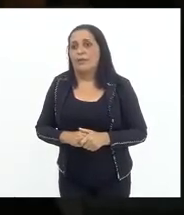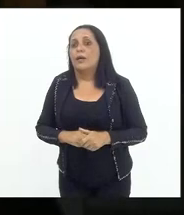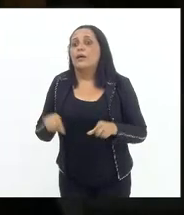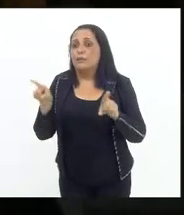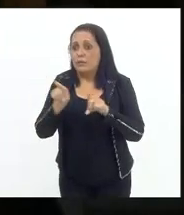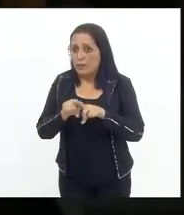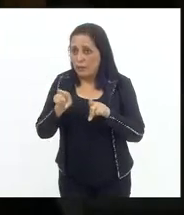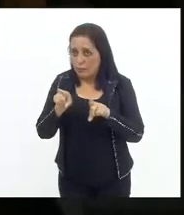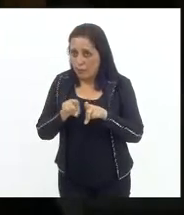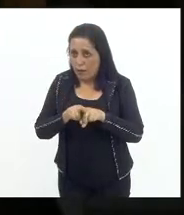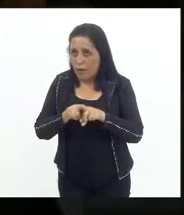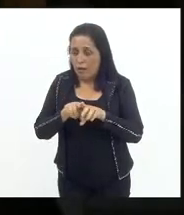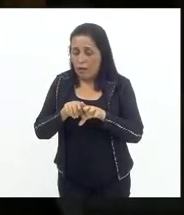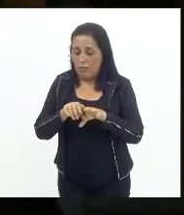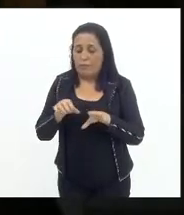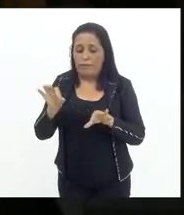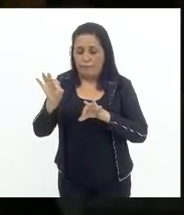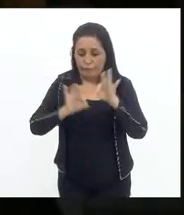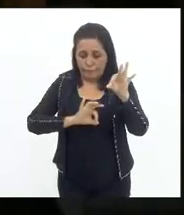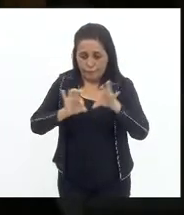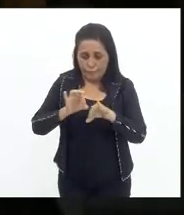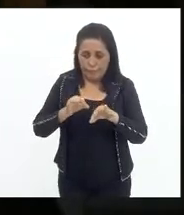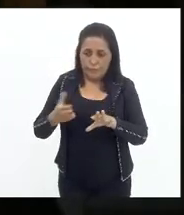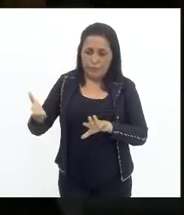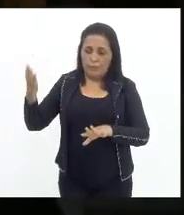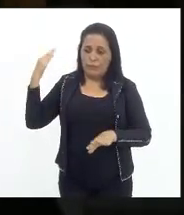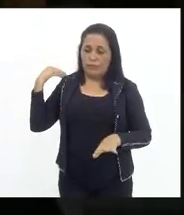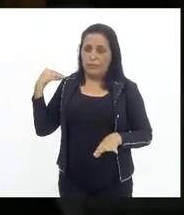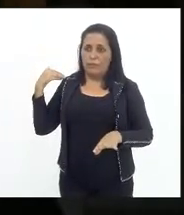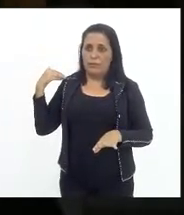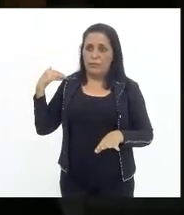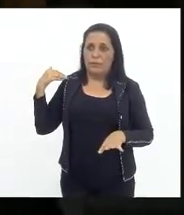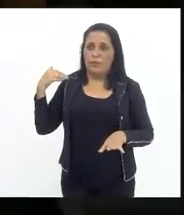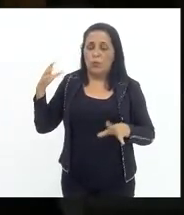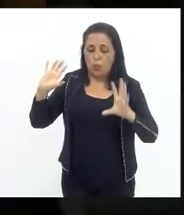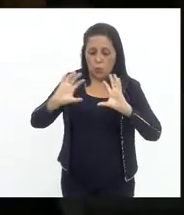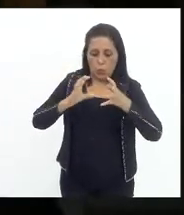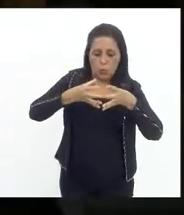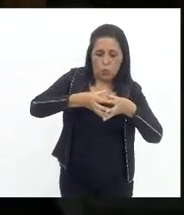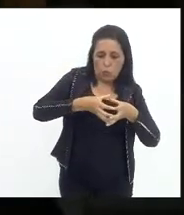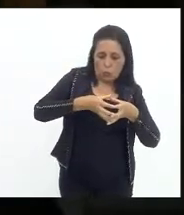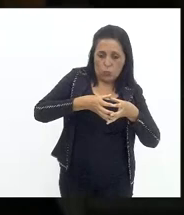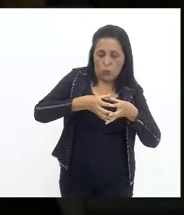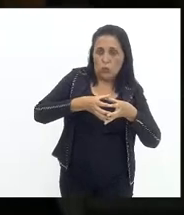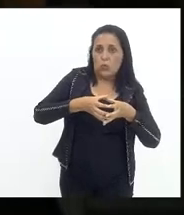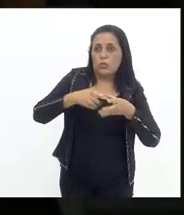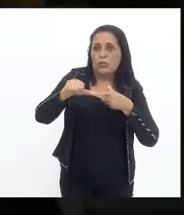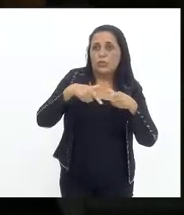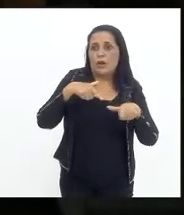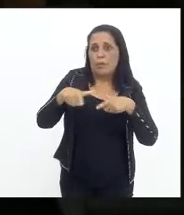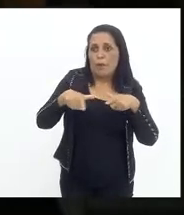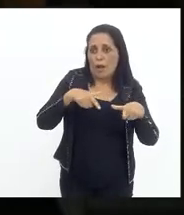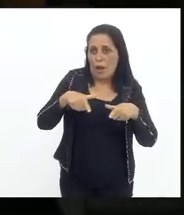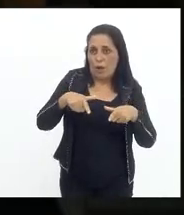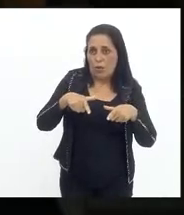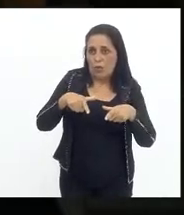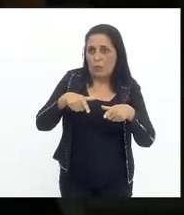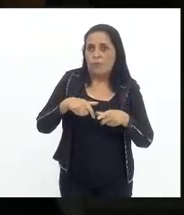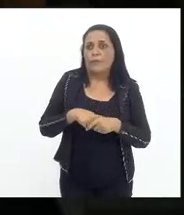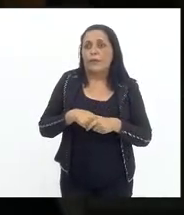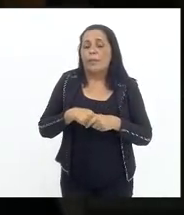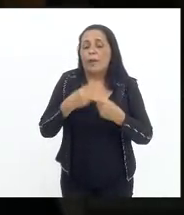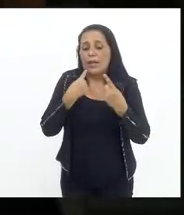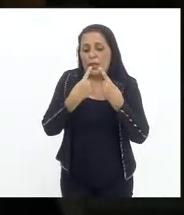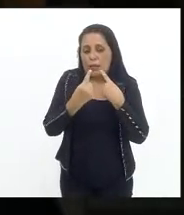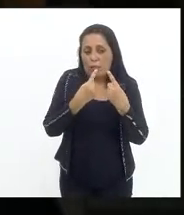Também formou no âmbito do Executivo um grupo de trabalho para debater esse